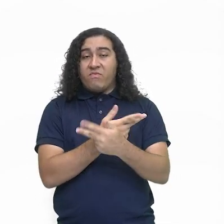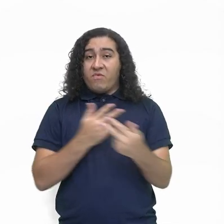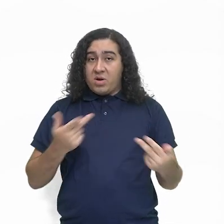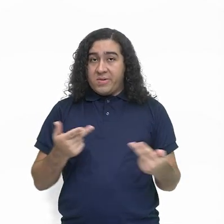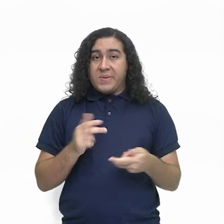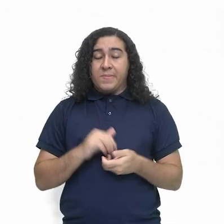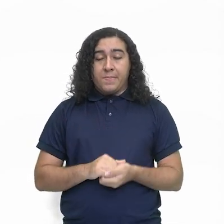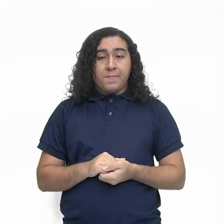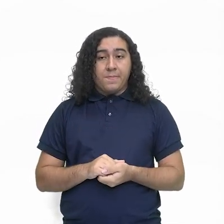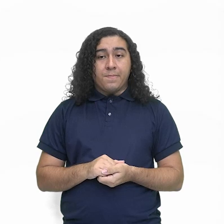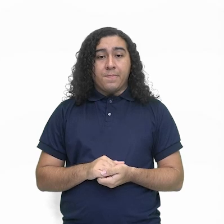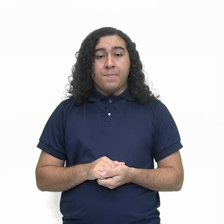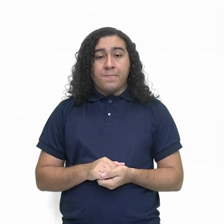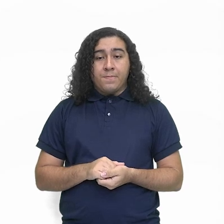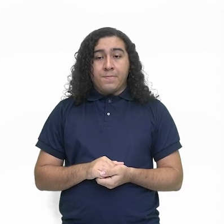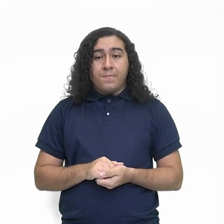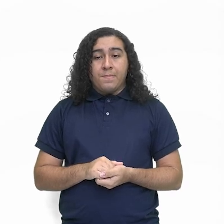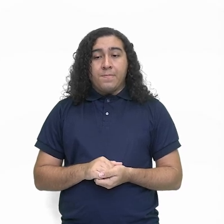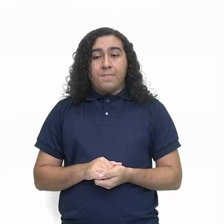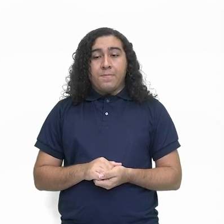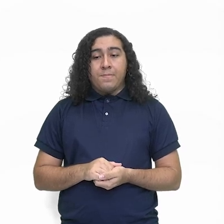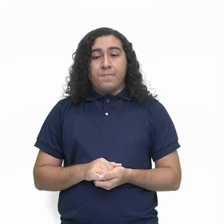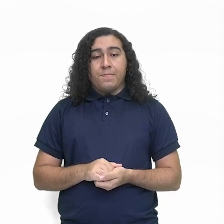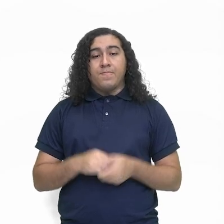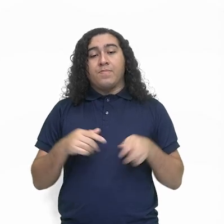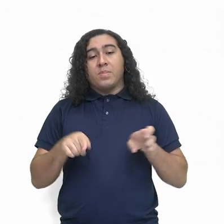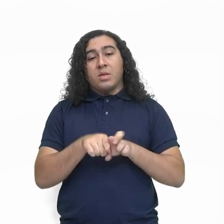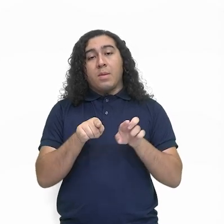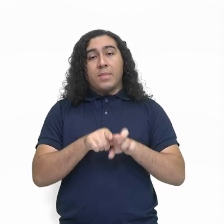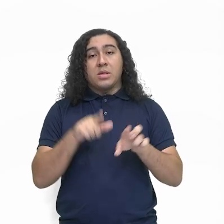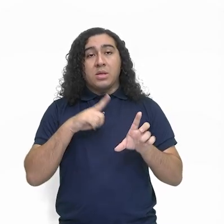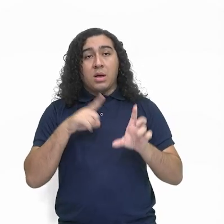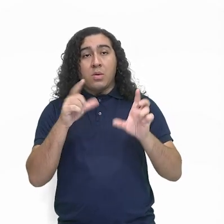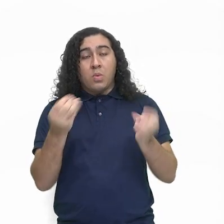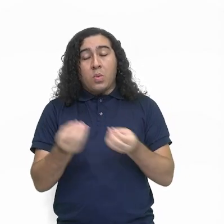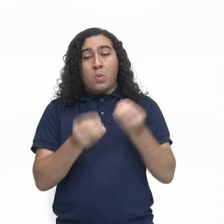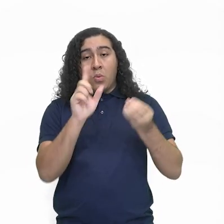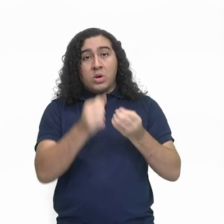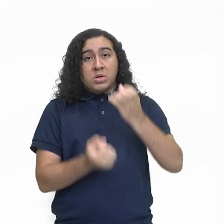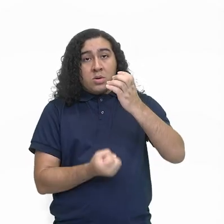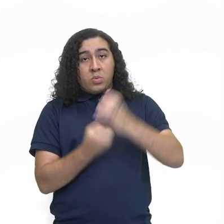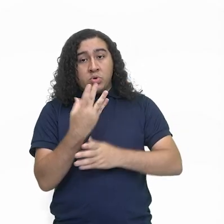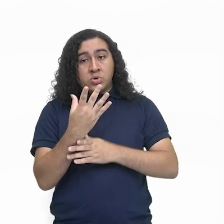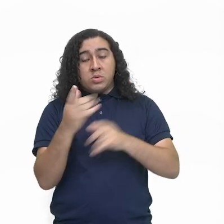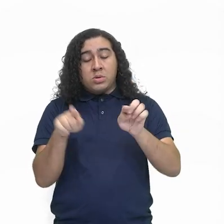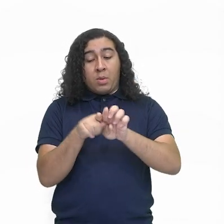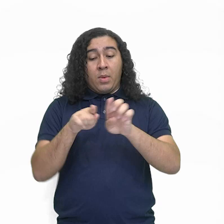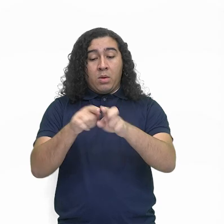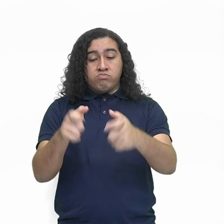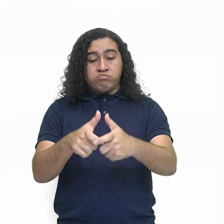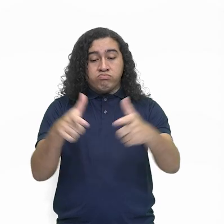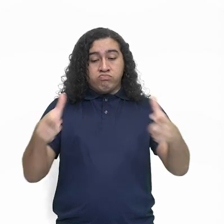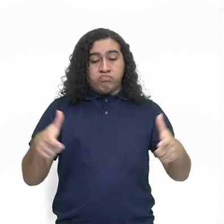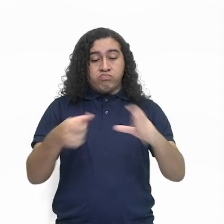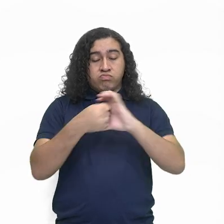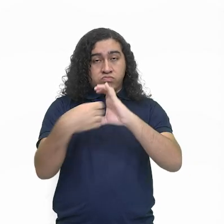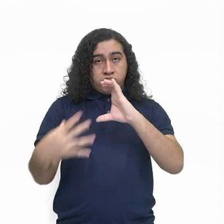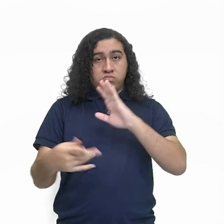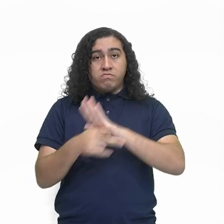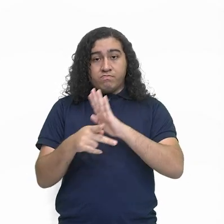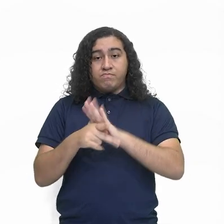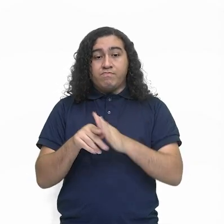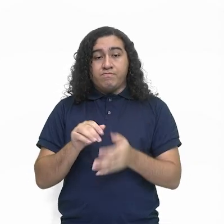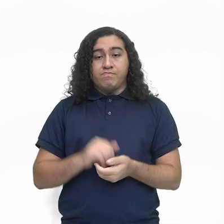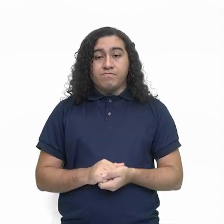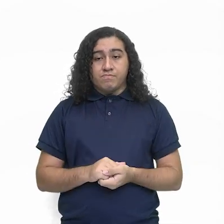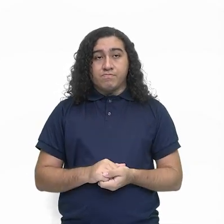pronto, né? A gente tem a questão dessas formas de produção, do tamanho, das características da produção com os latifúndios, né,